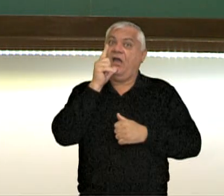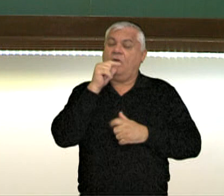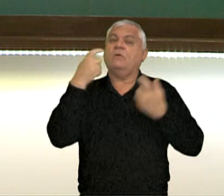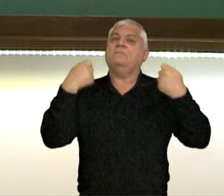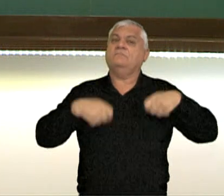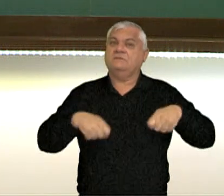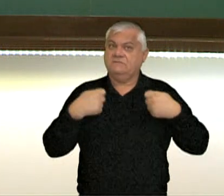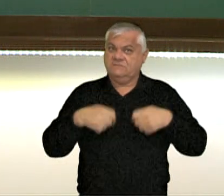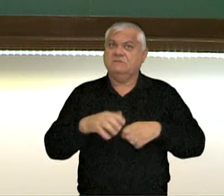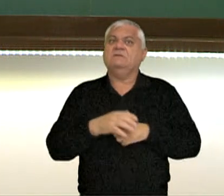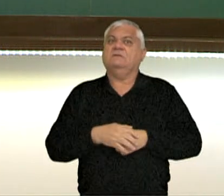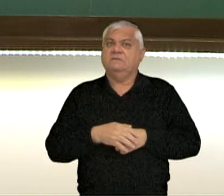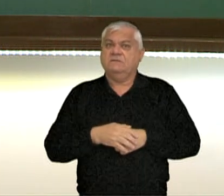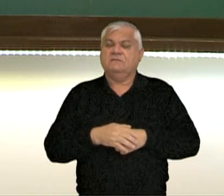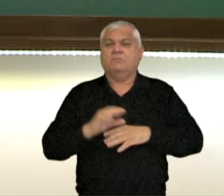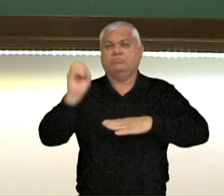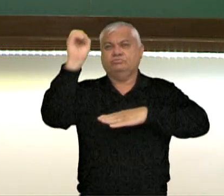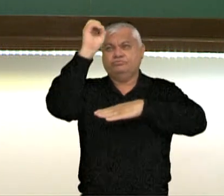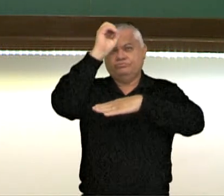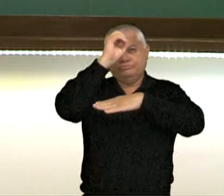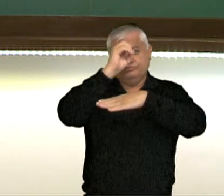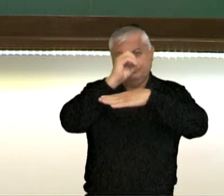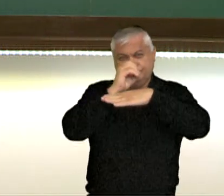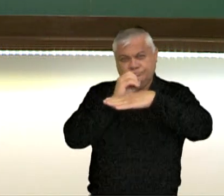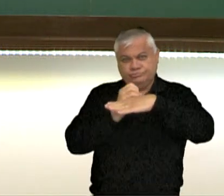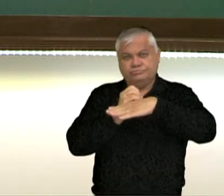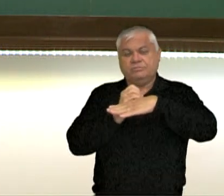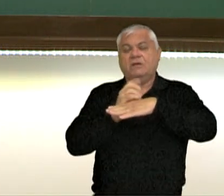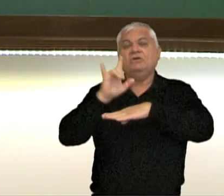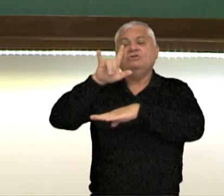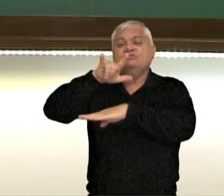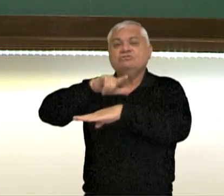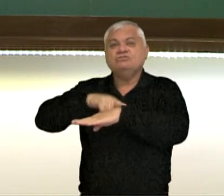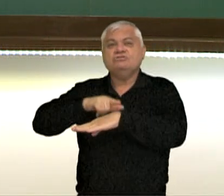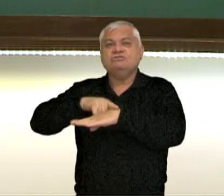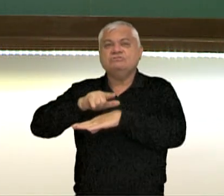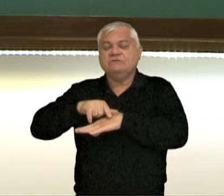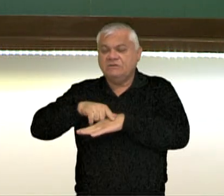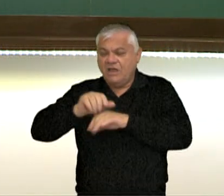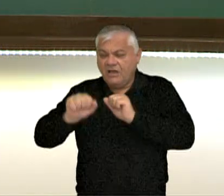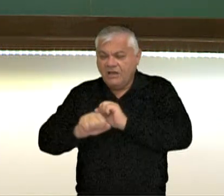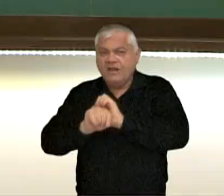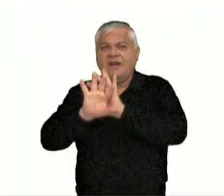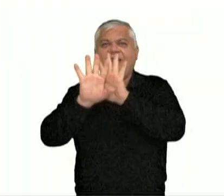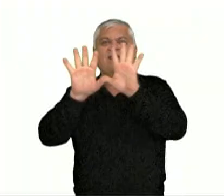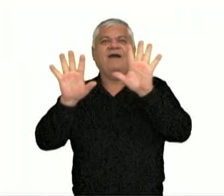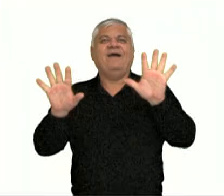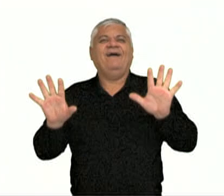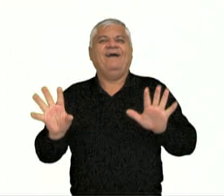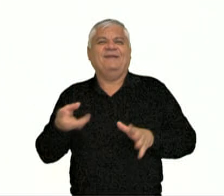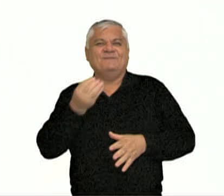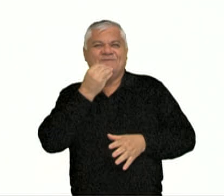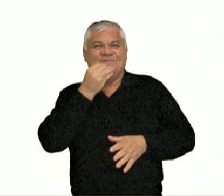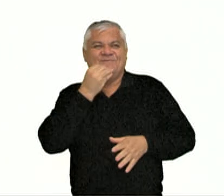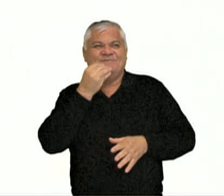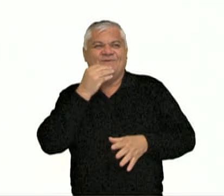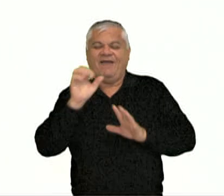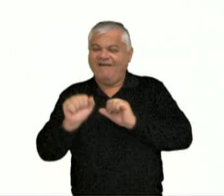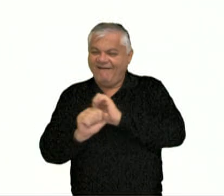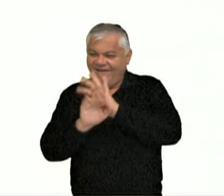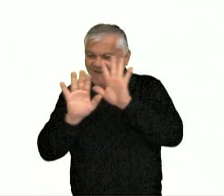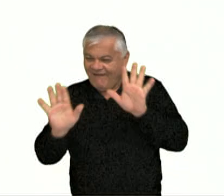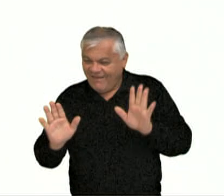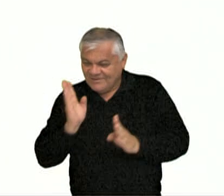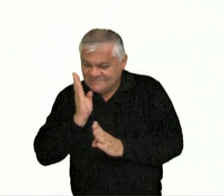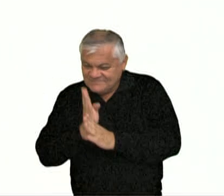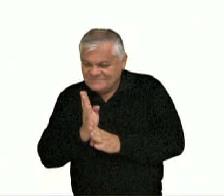dia, de tarde mais ou menos, o ideal é que a nossa urina esteja quase transparente. Se ela estiver dessa cor,